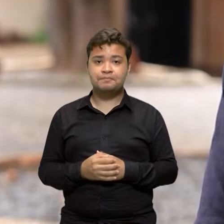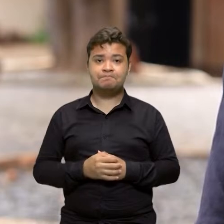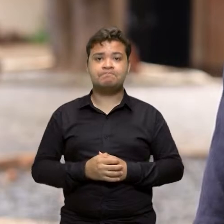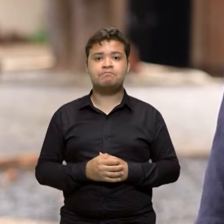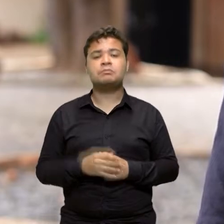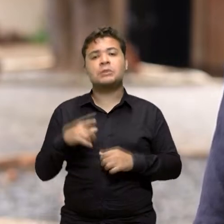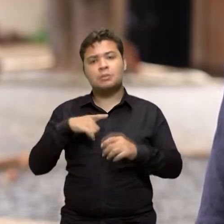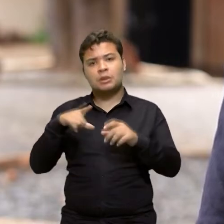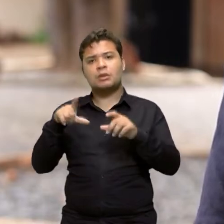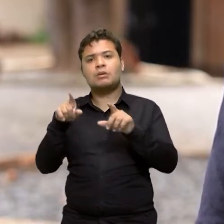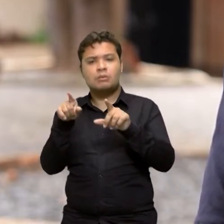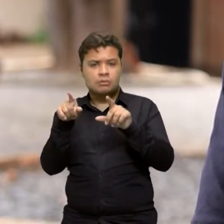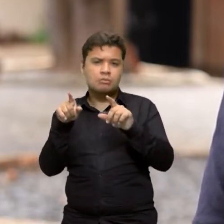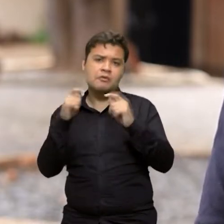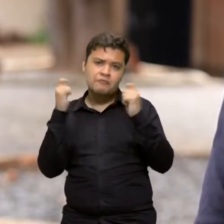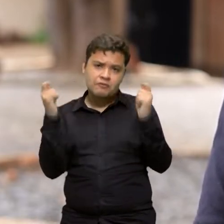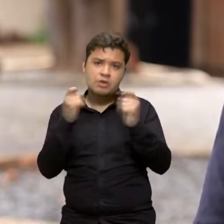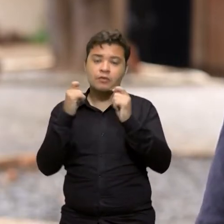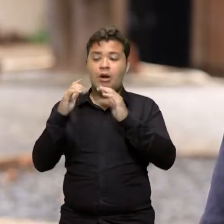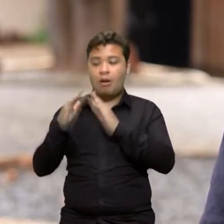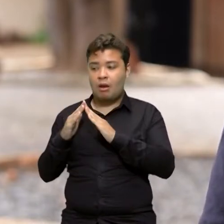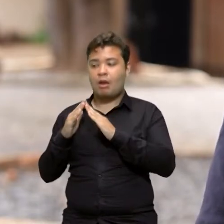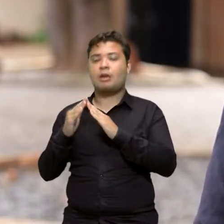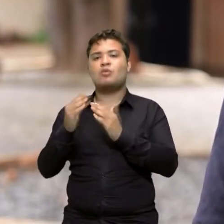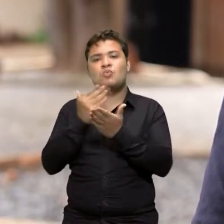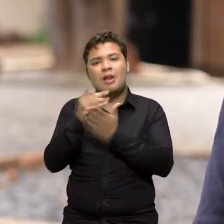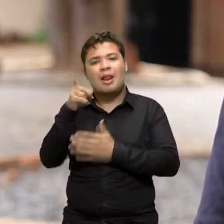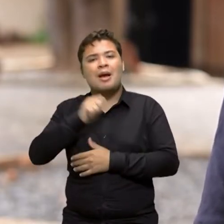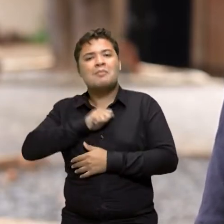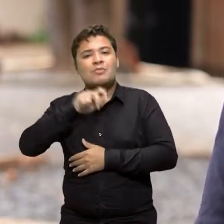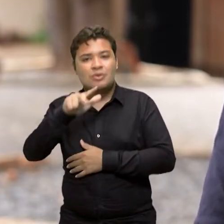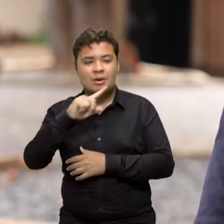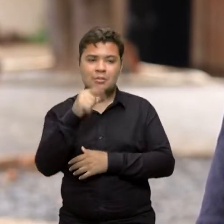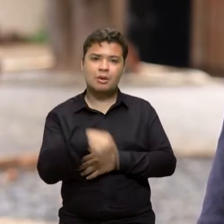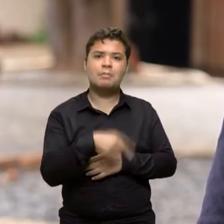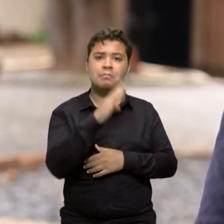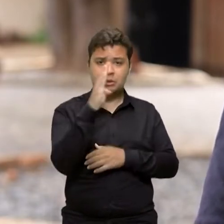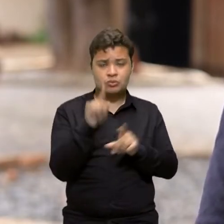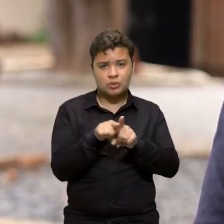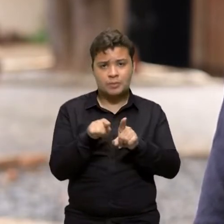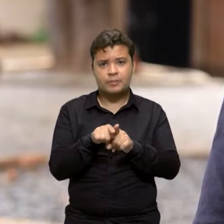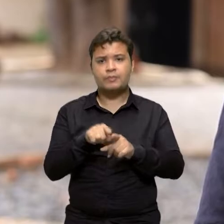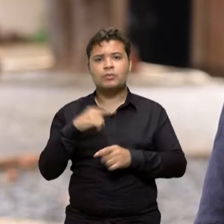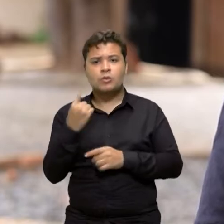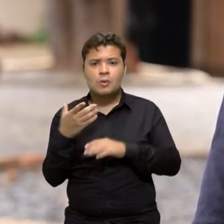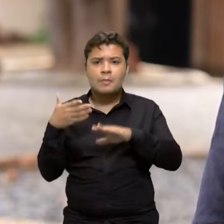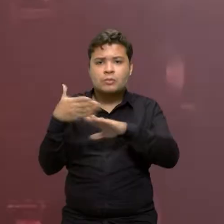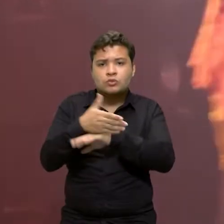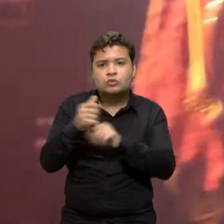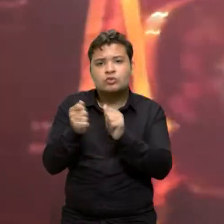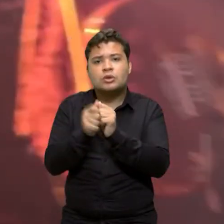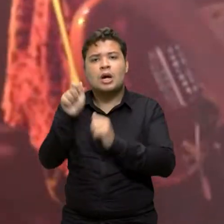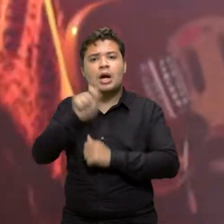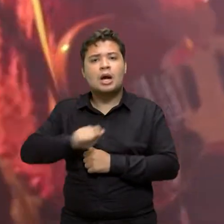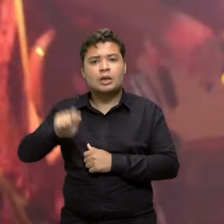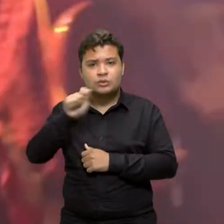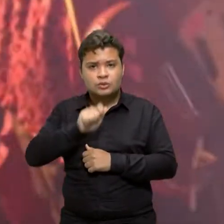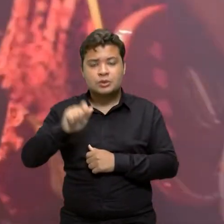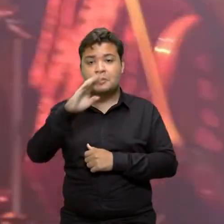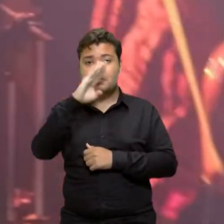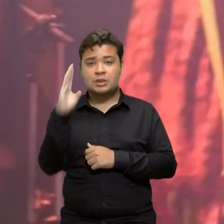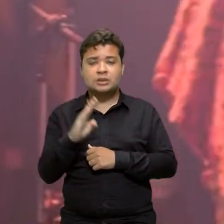o Festivais Fica em Casa, começou em Portugal, veio para o Brasil. Então a gente participou junto com a Associação Brasileira dos